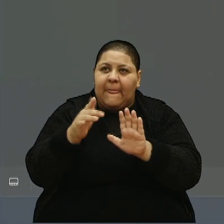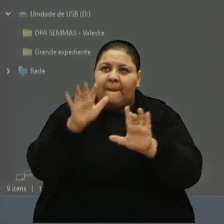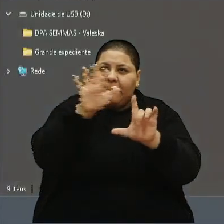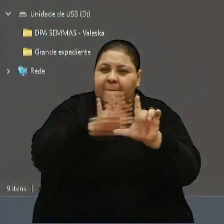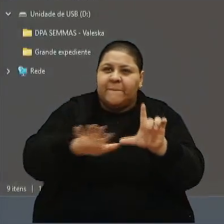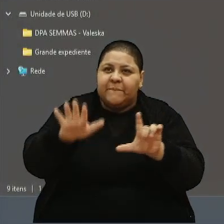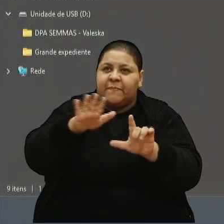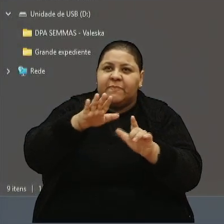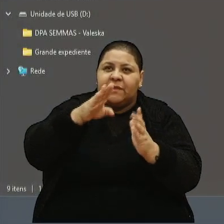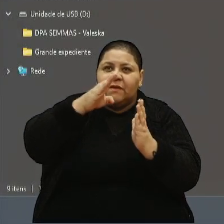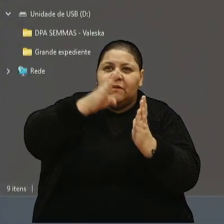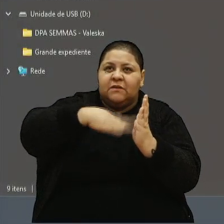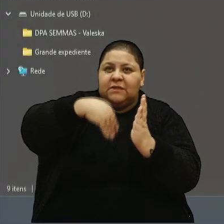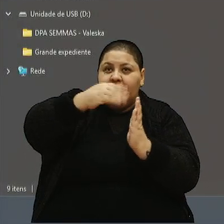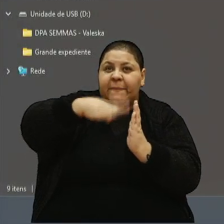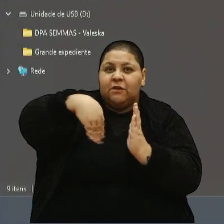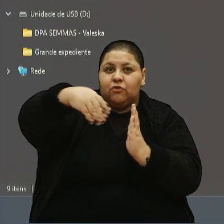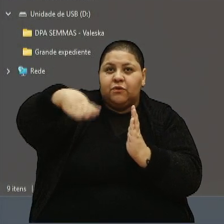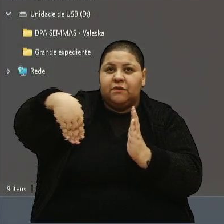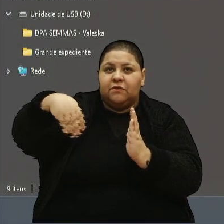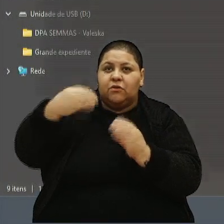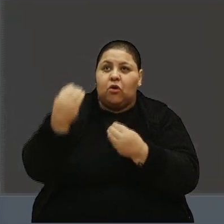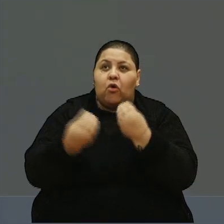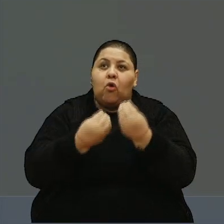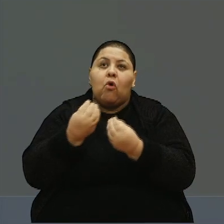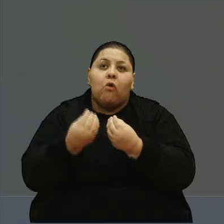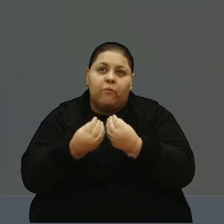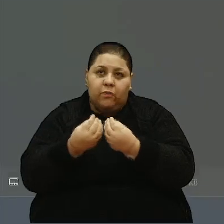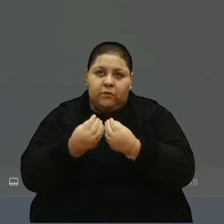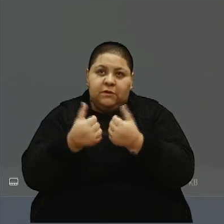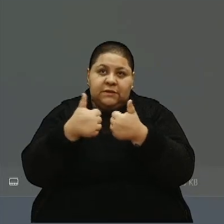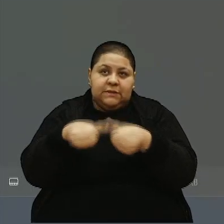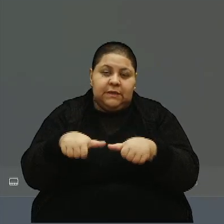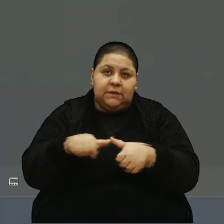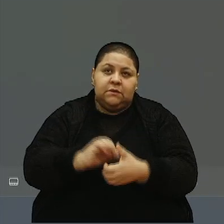pintura da via, como ela está.